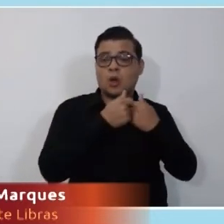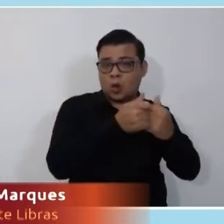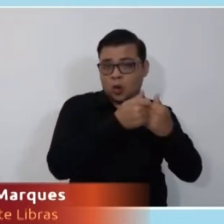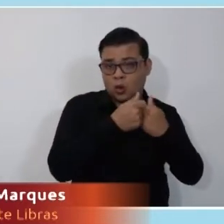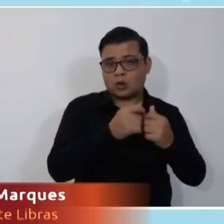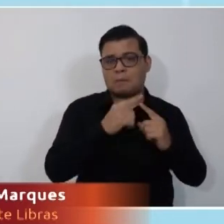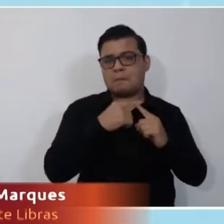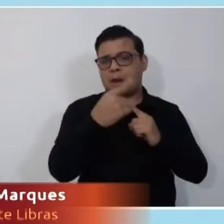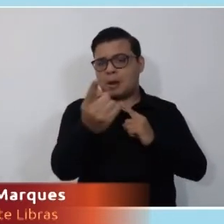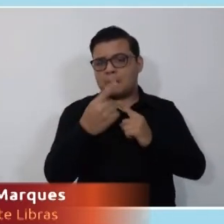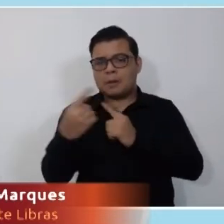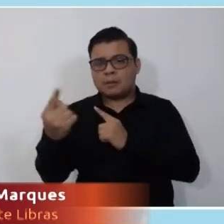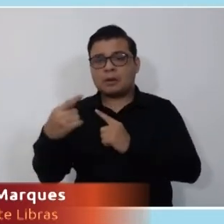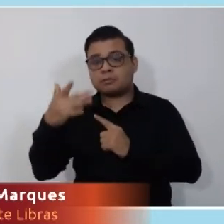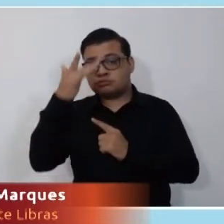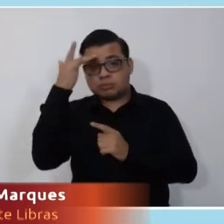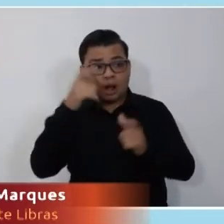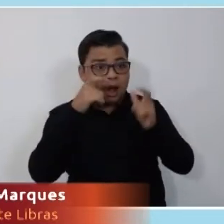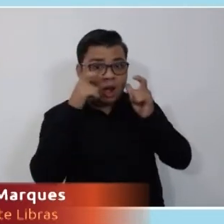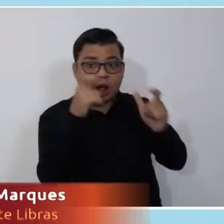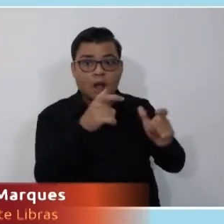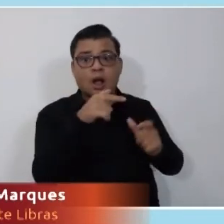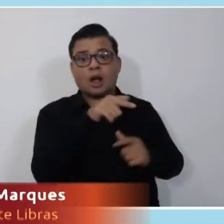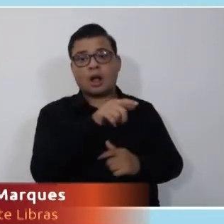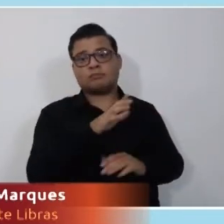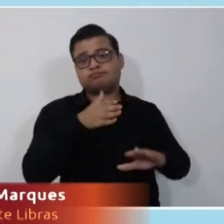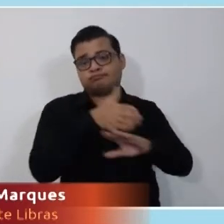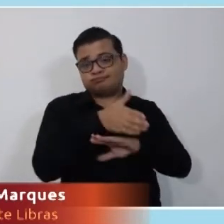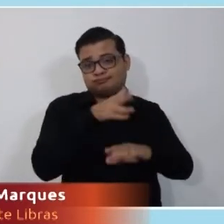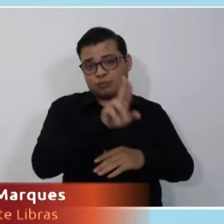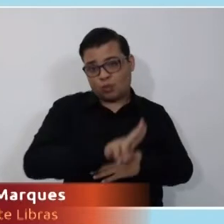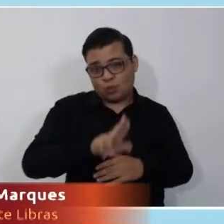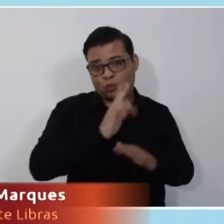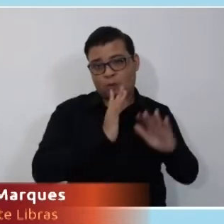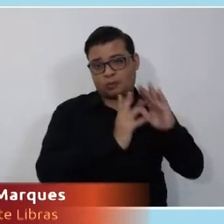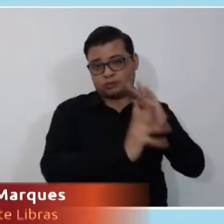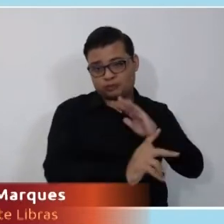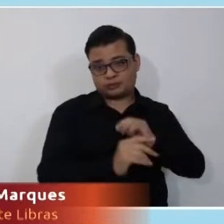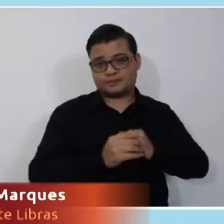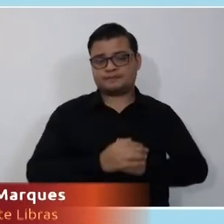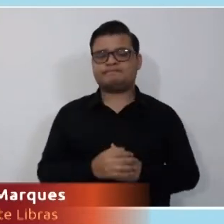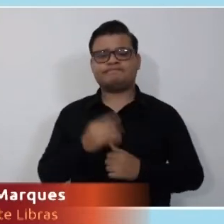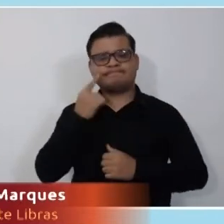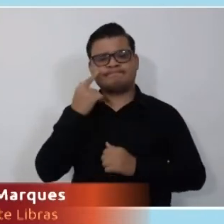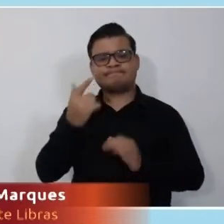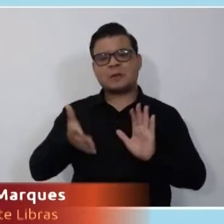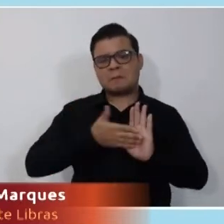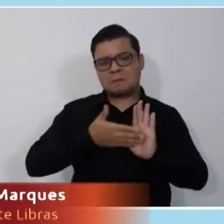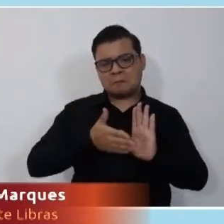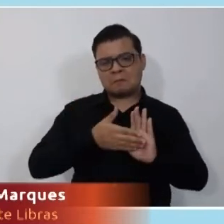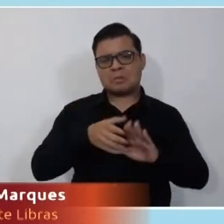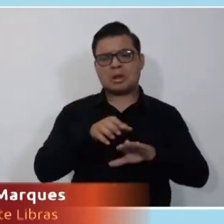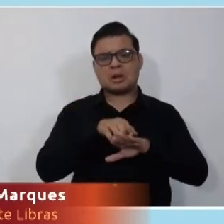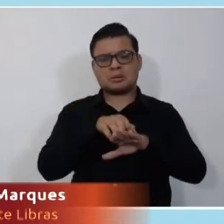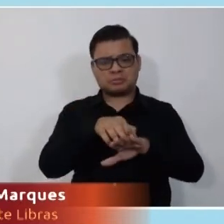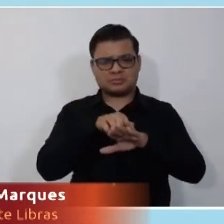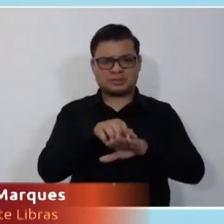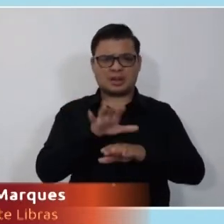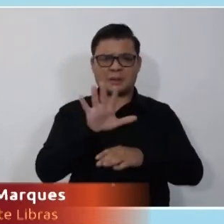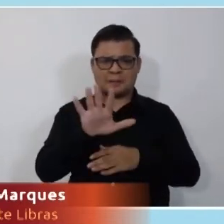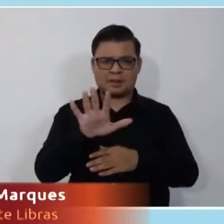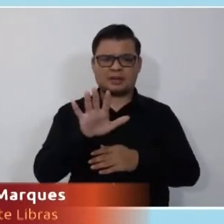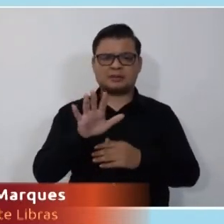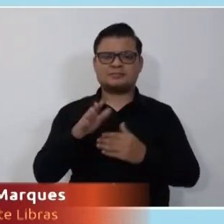e as pessoas voltem a usar. Marcos, a gente falou dessa criação do plano de mobilidade, mas é um plano a longo prazo, né?